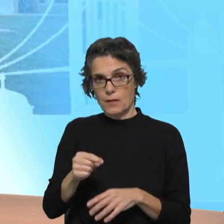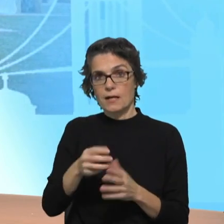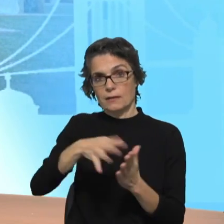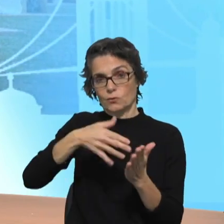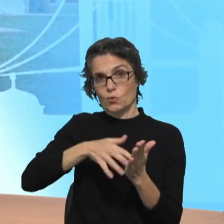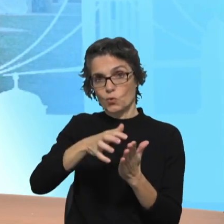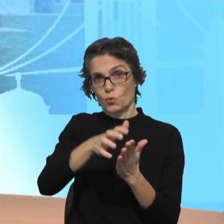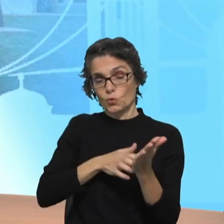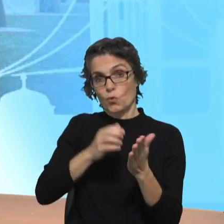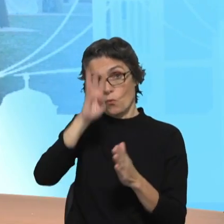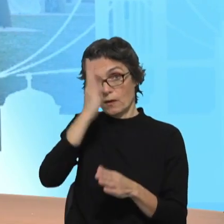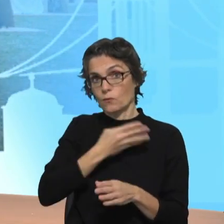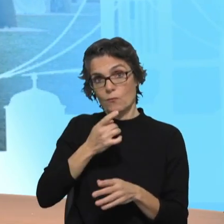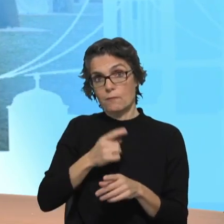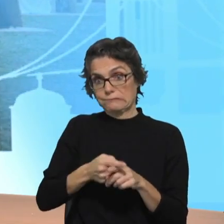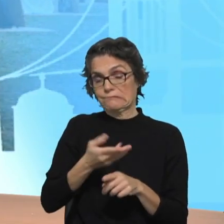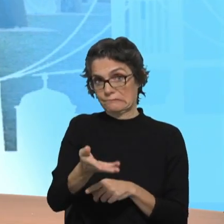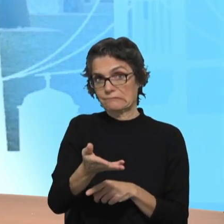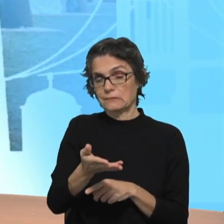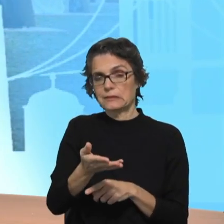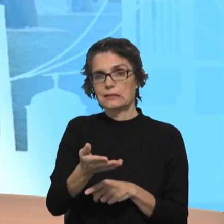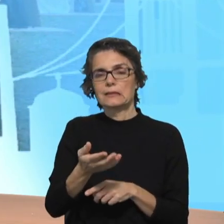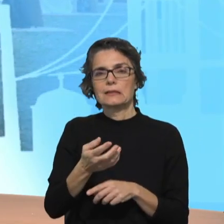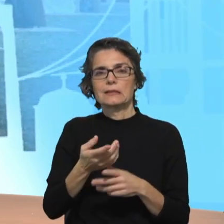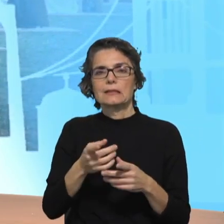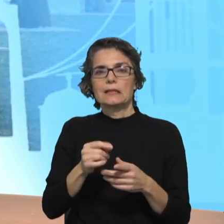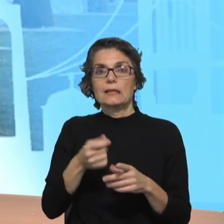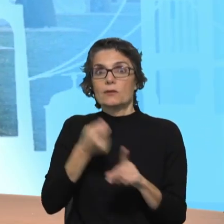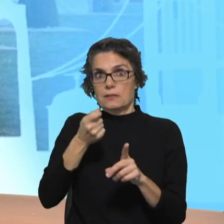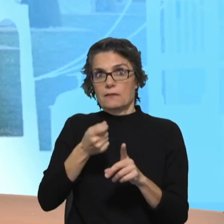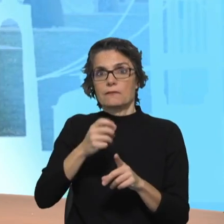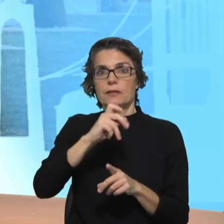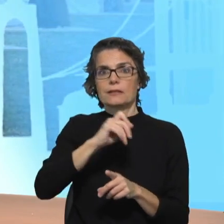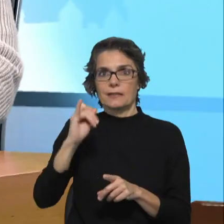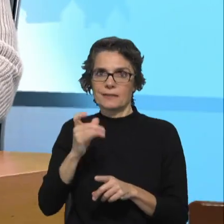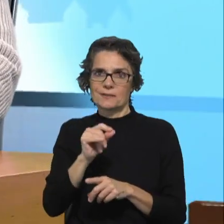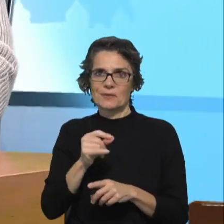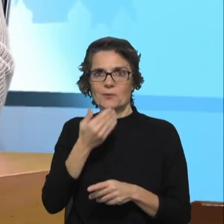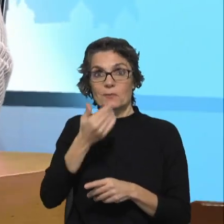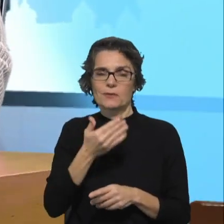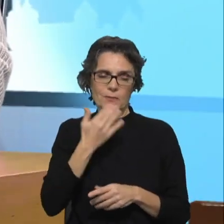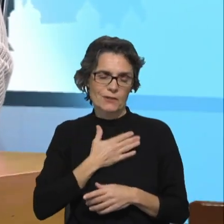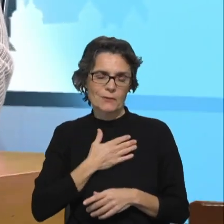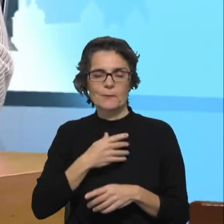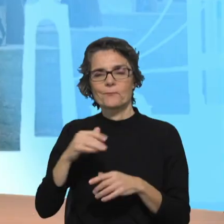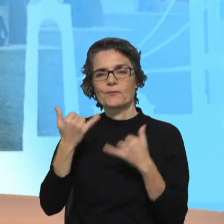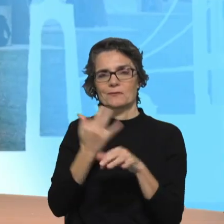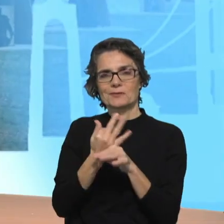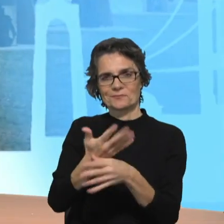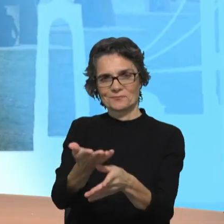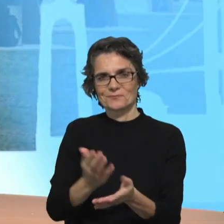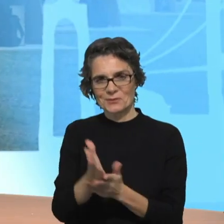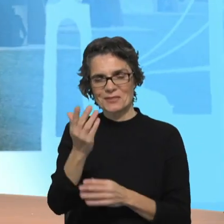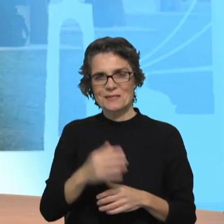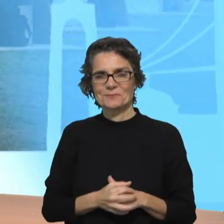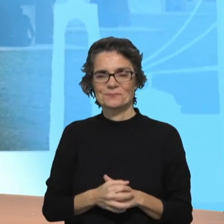e por olharmos os desafios da inteligência artificial. Muito obrigado. Continuação de boas festas. Muito obrigado por ter estado aqui